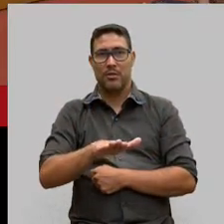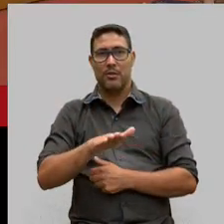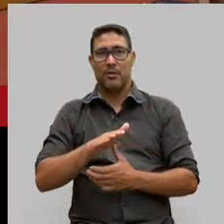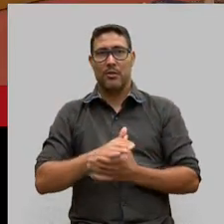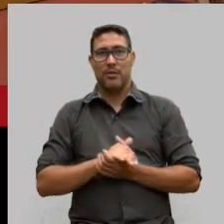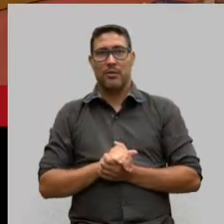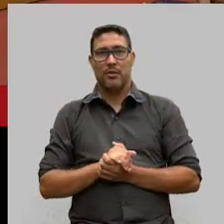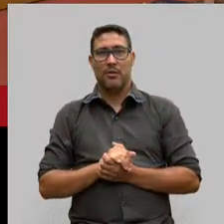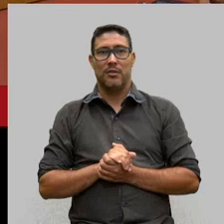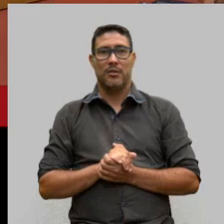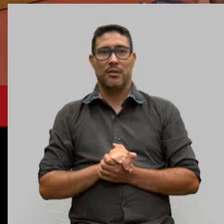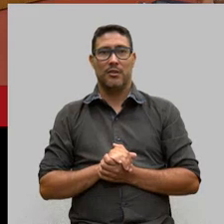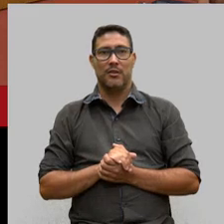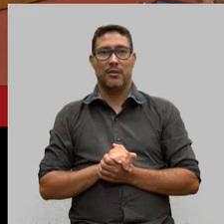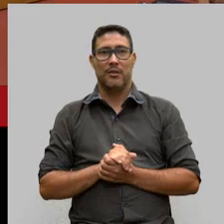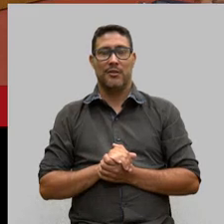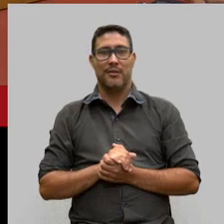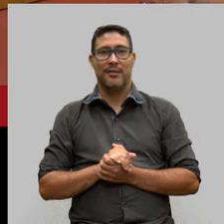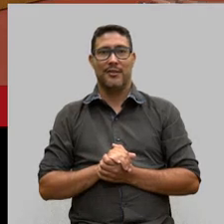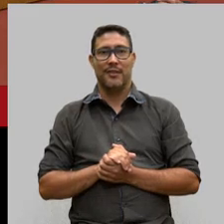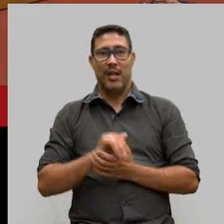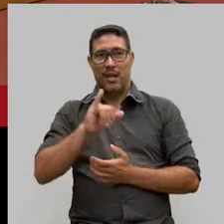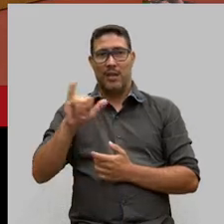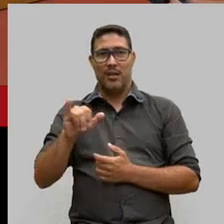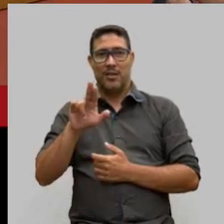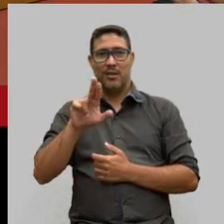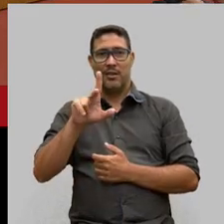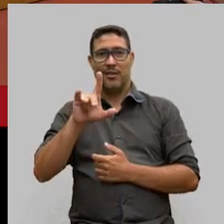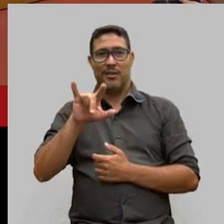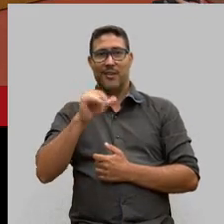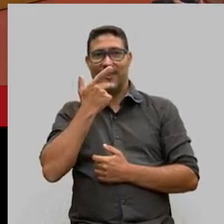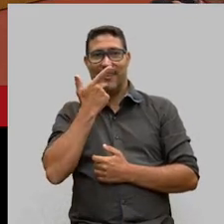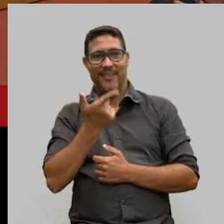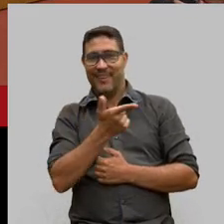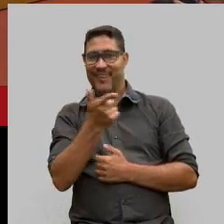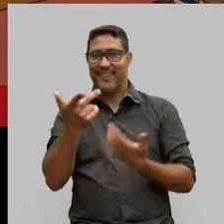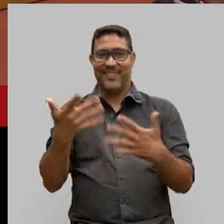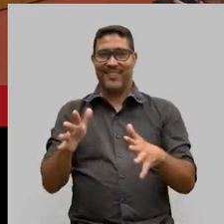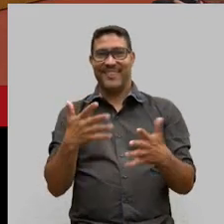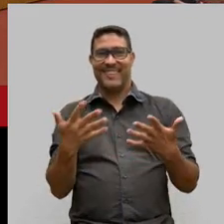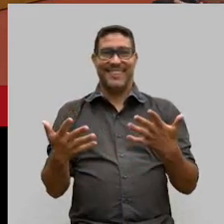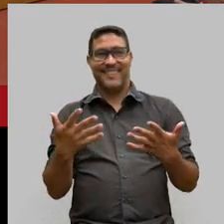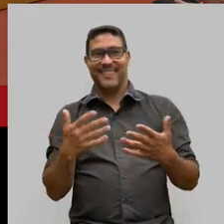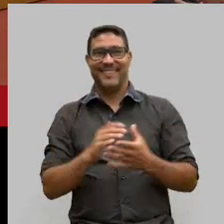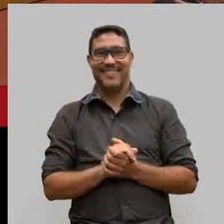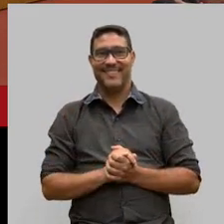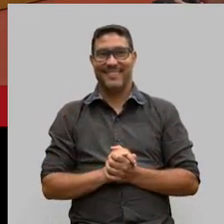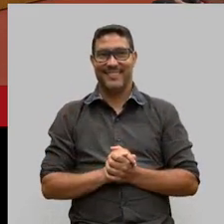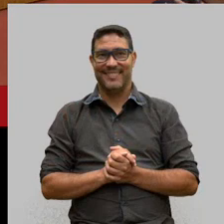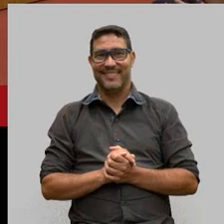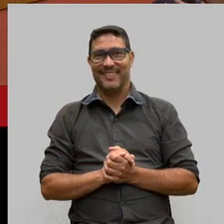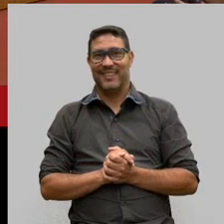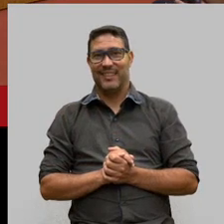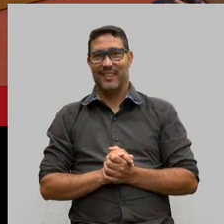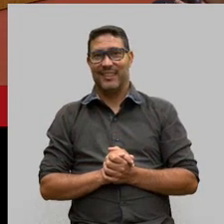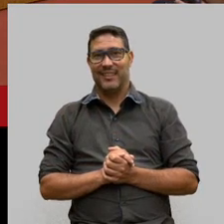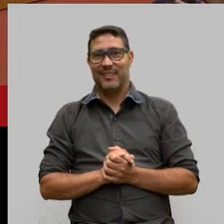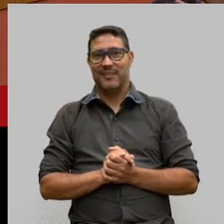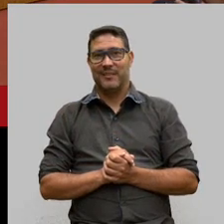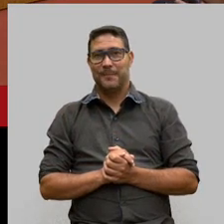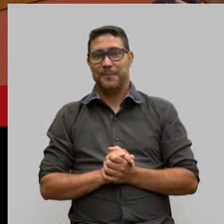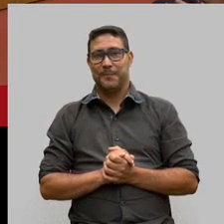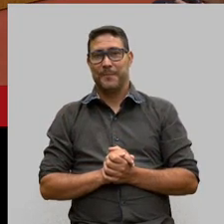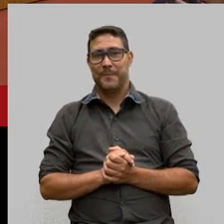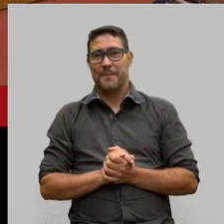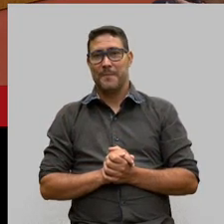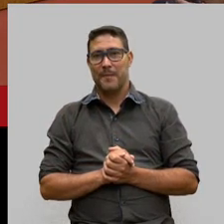quer quer falar Júlia fal dá um o aí quer não tá bem gente agora eu consulto aqui os